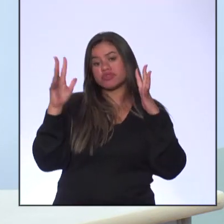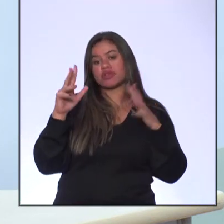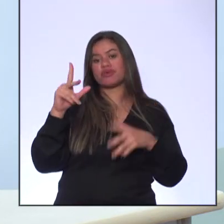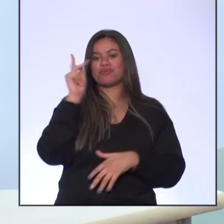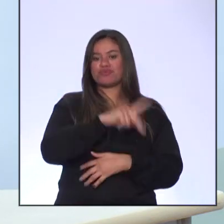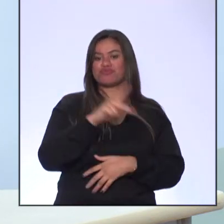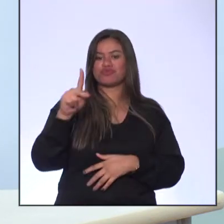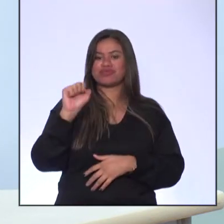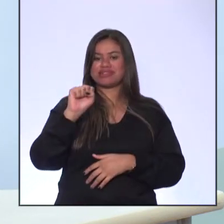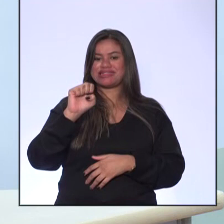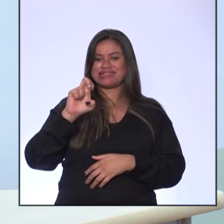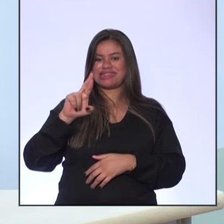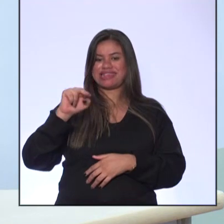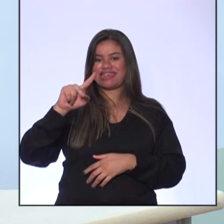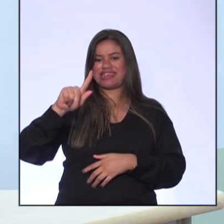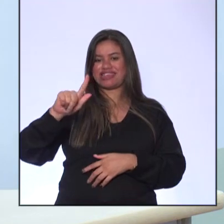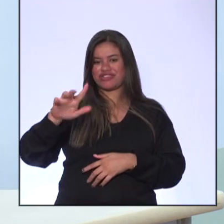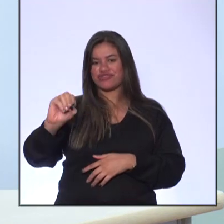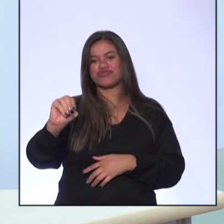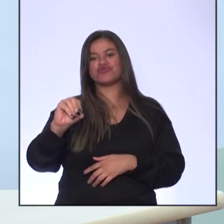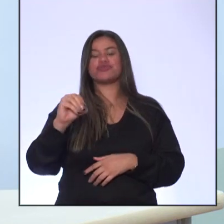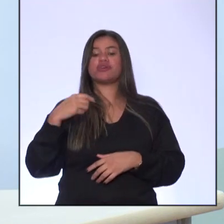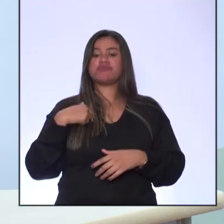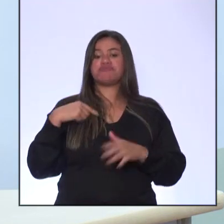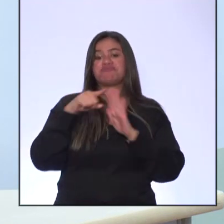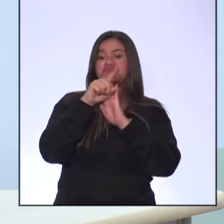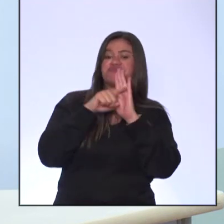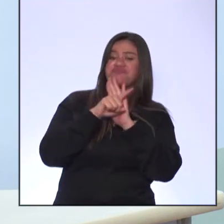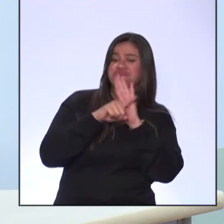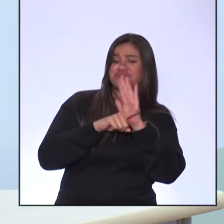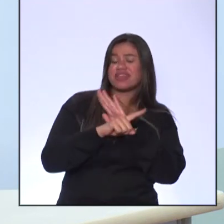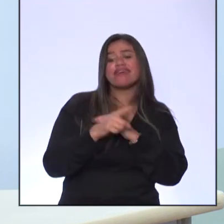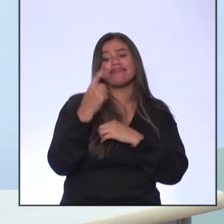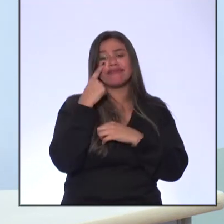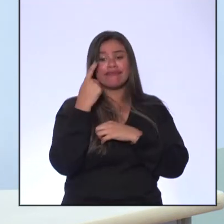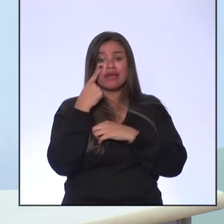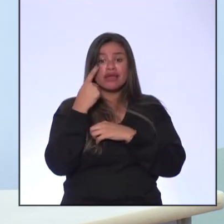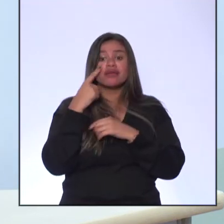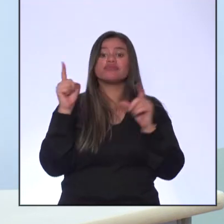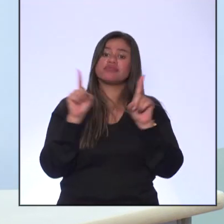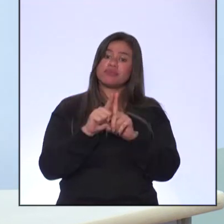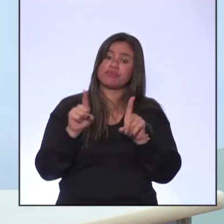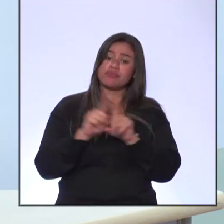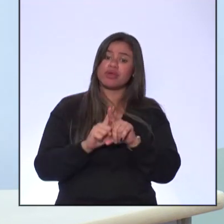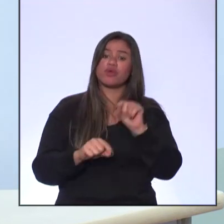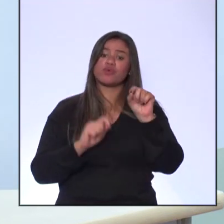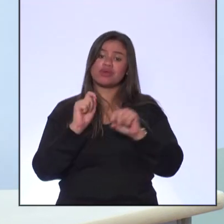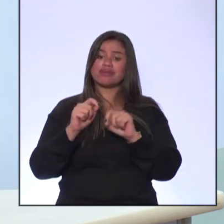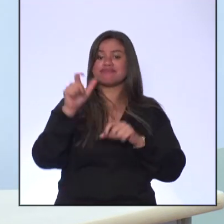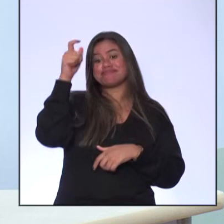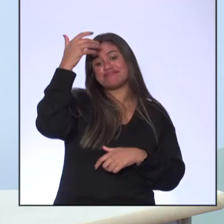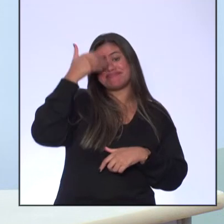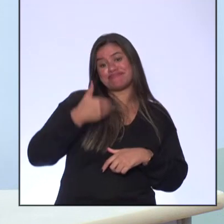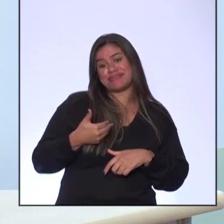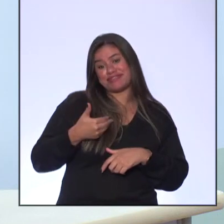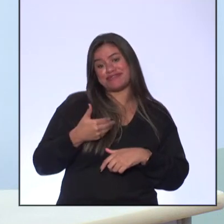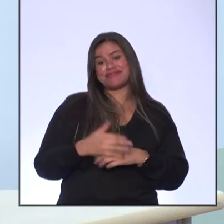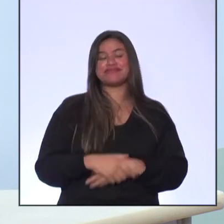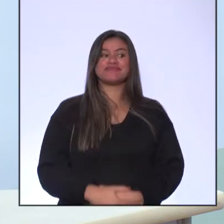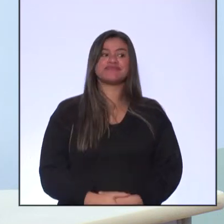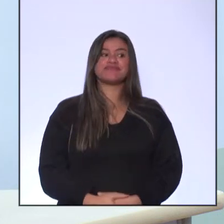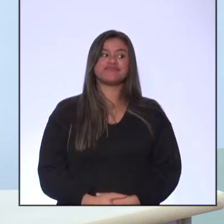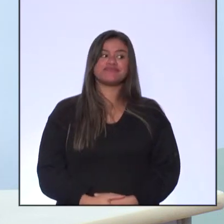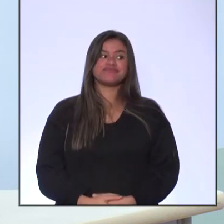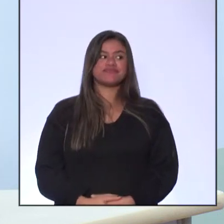dizendo que está analisando atenciosamente, então revendo também o seu perfil. Obrigada de estar aqui conosco,